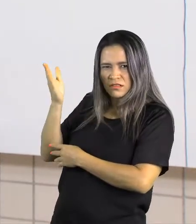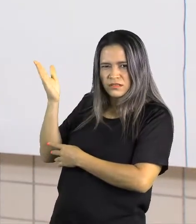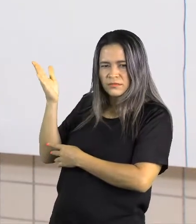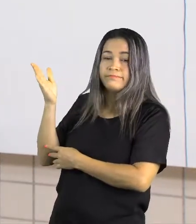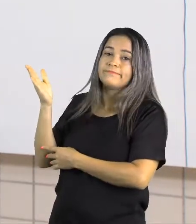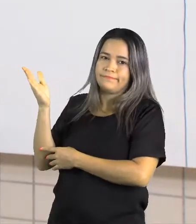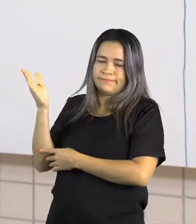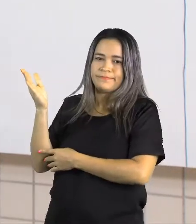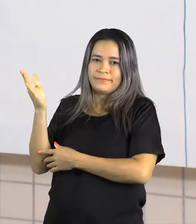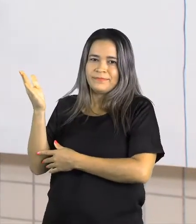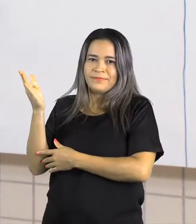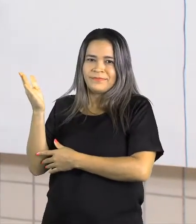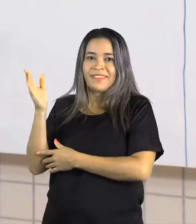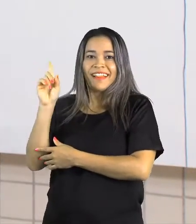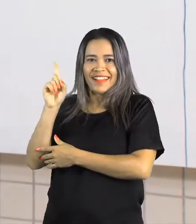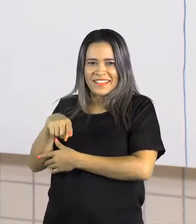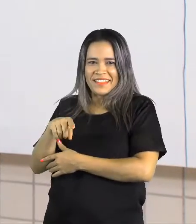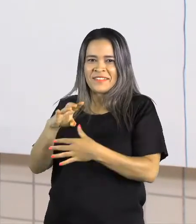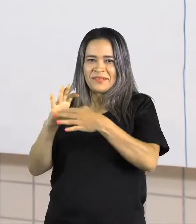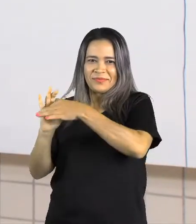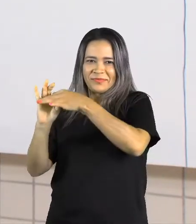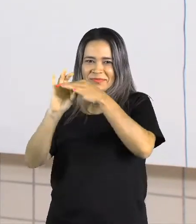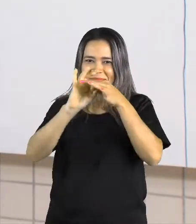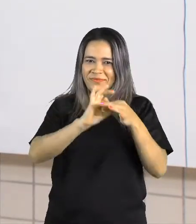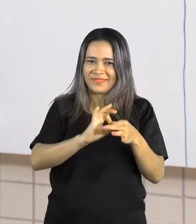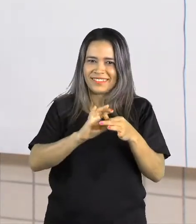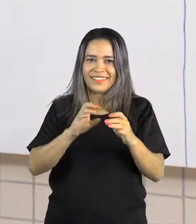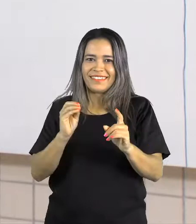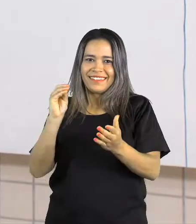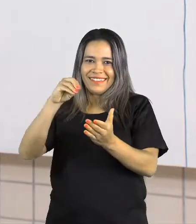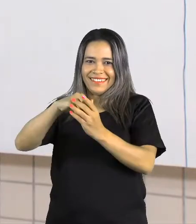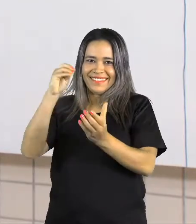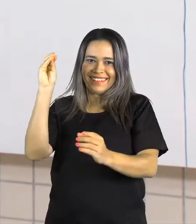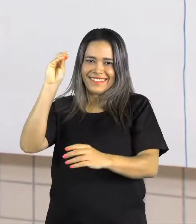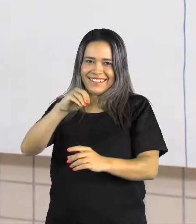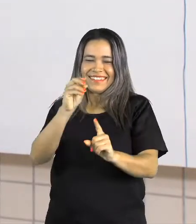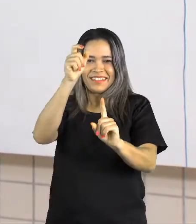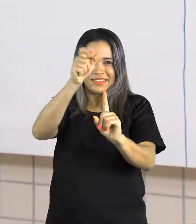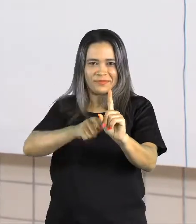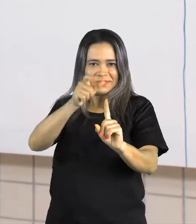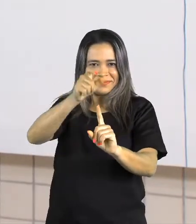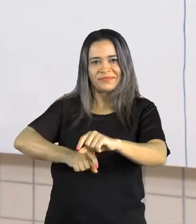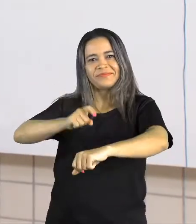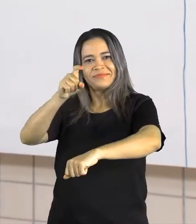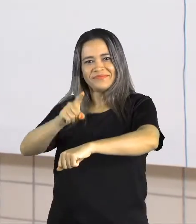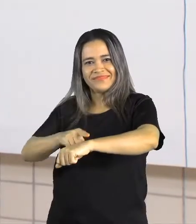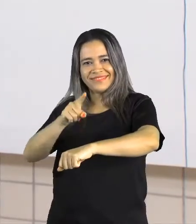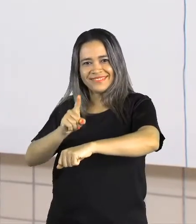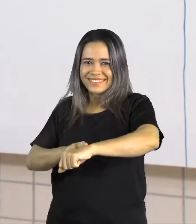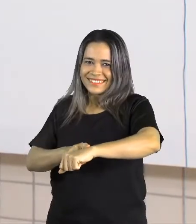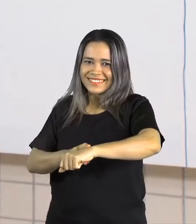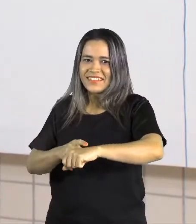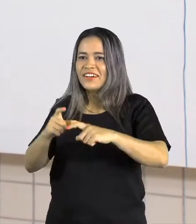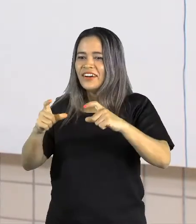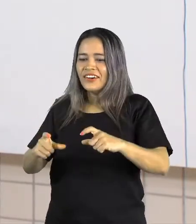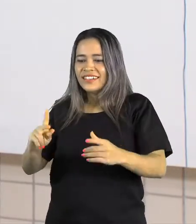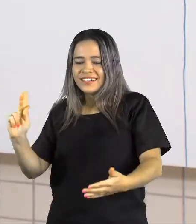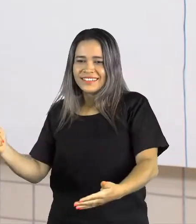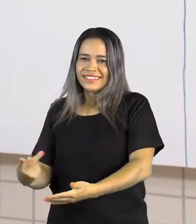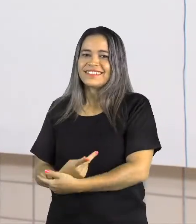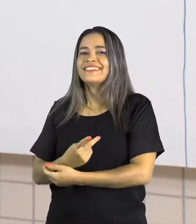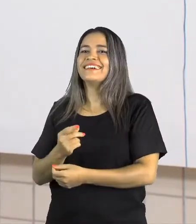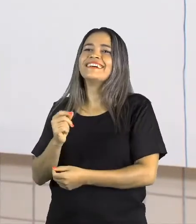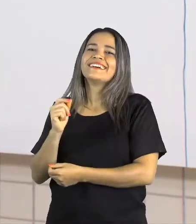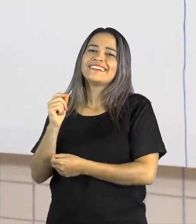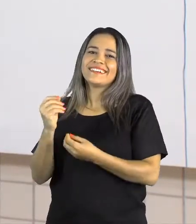Aí, nesse contexto, o que você põe? O personagem, o tempo, aonde ocorreu, qual é o fato,